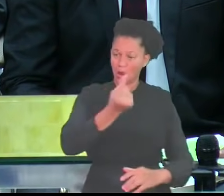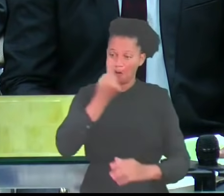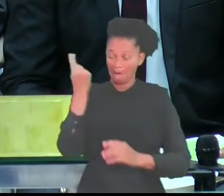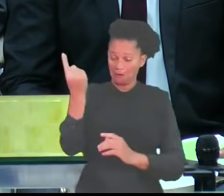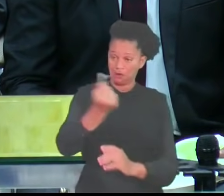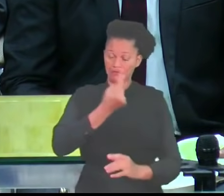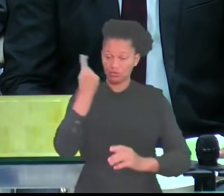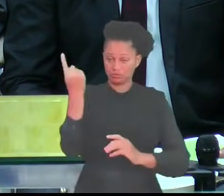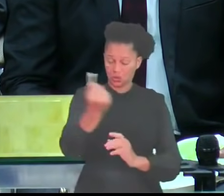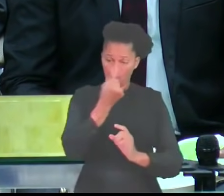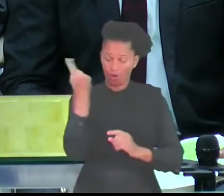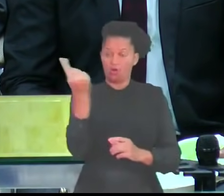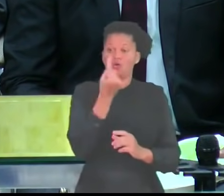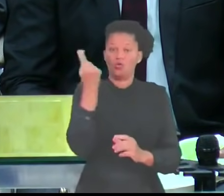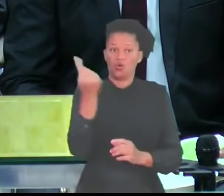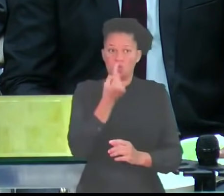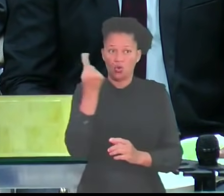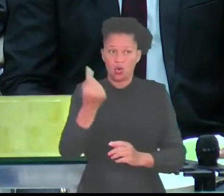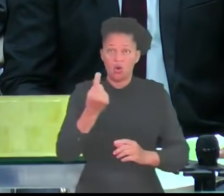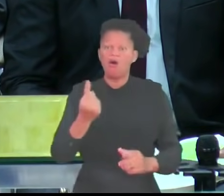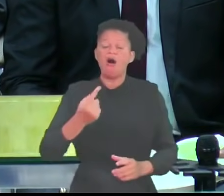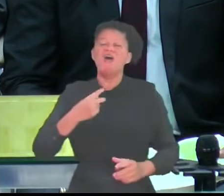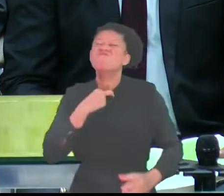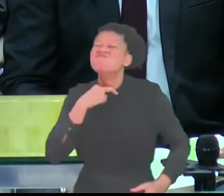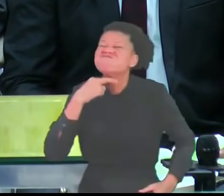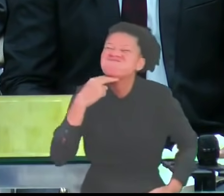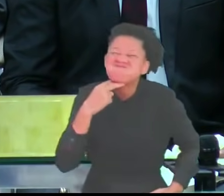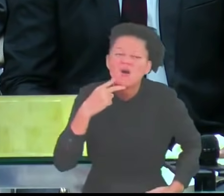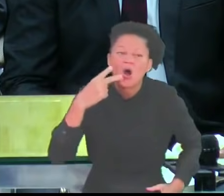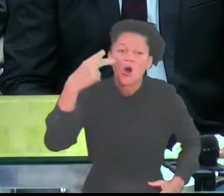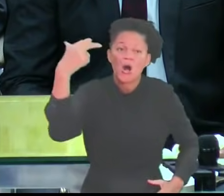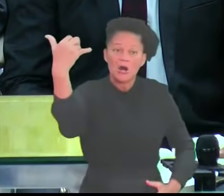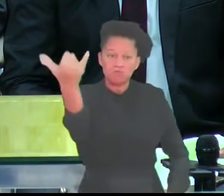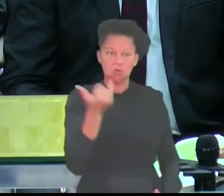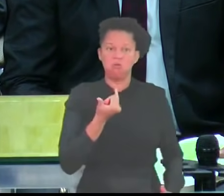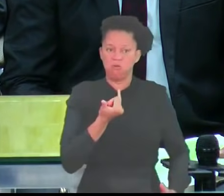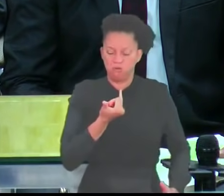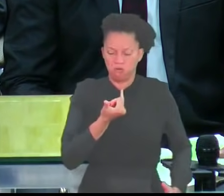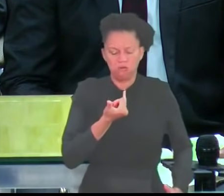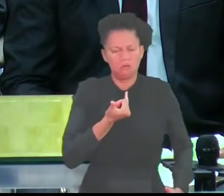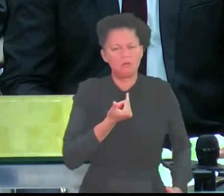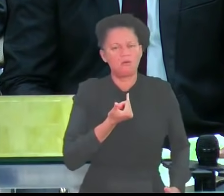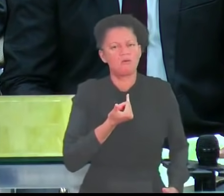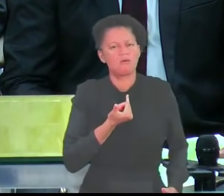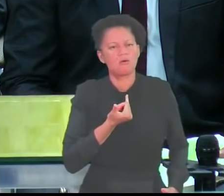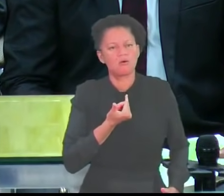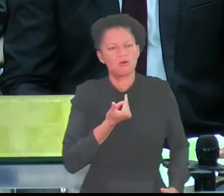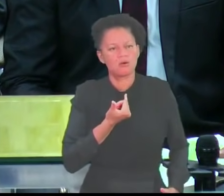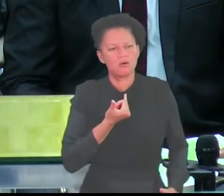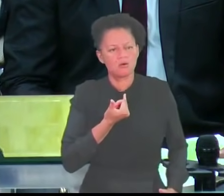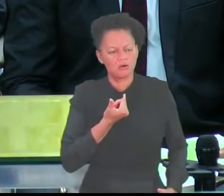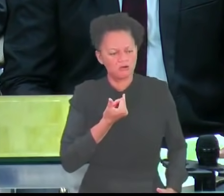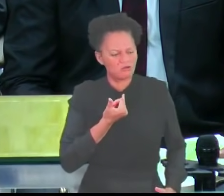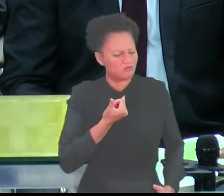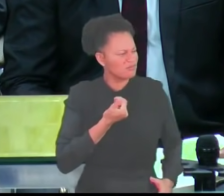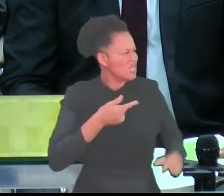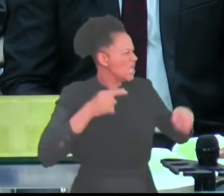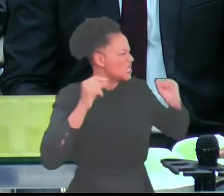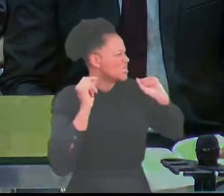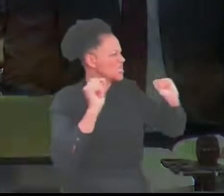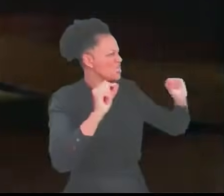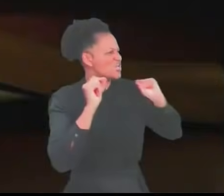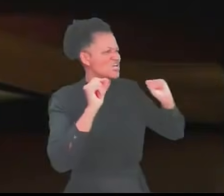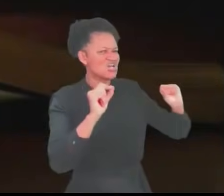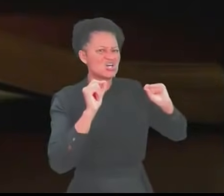redemoinho chega na frente de Jó, uma voz brada de dentro do redemoinho: Jó, quem é este? Leia